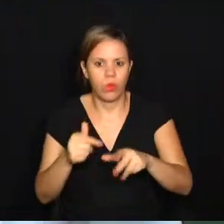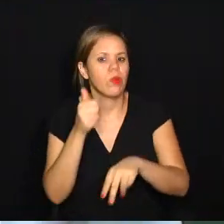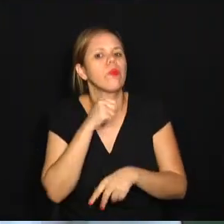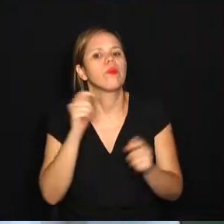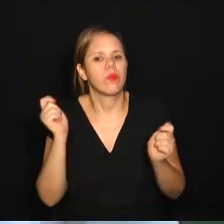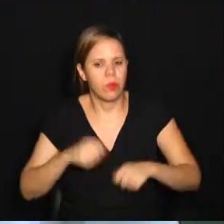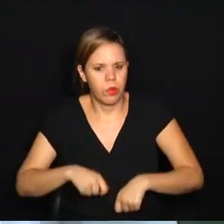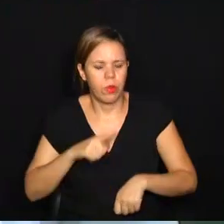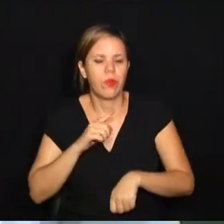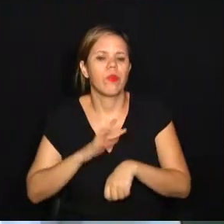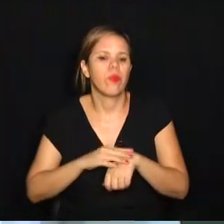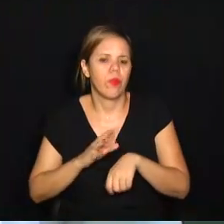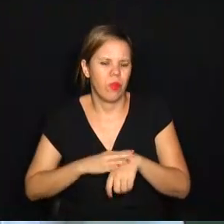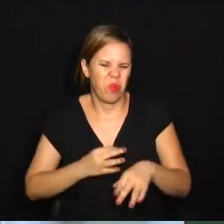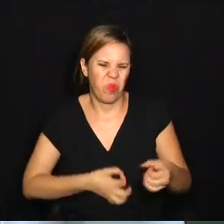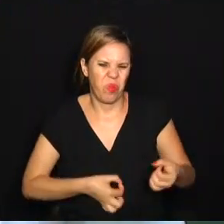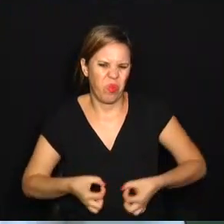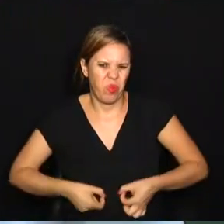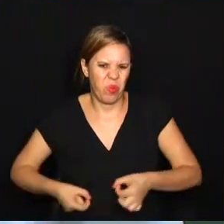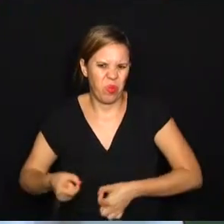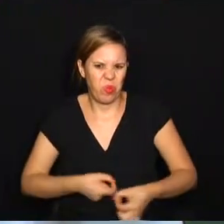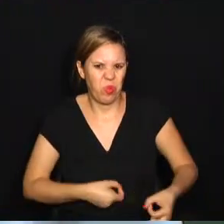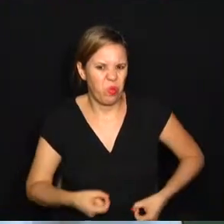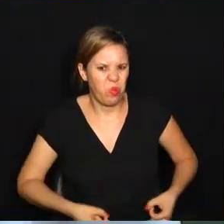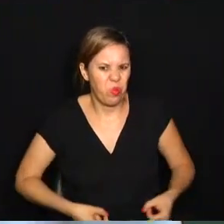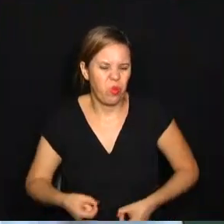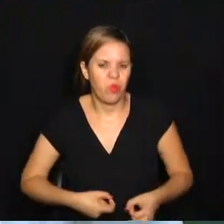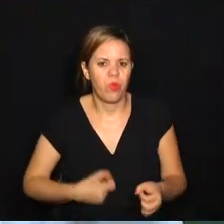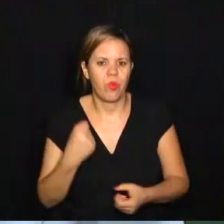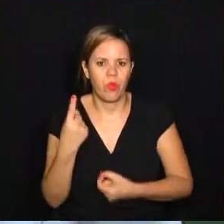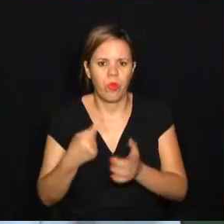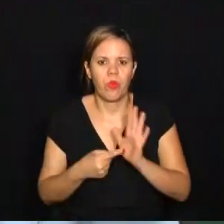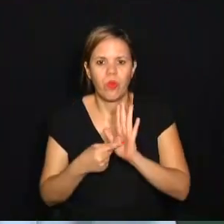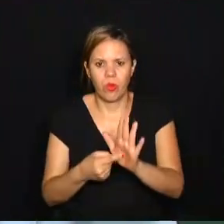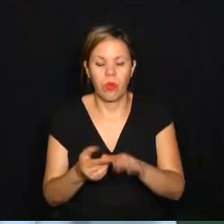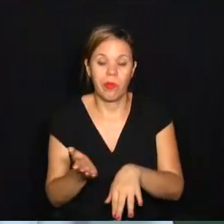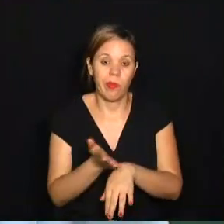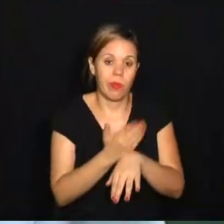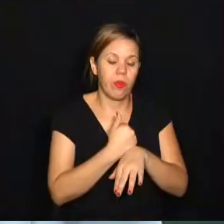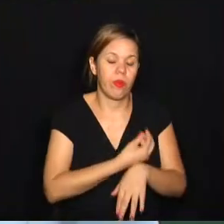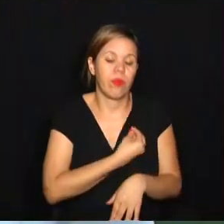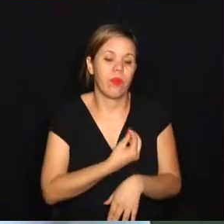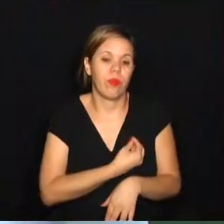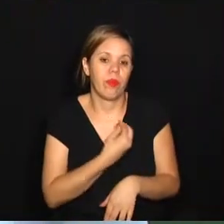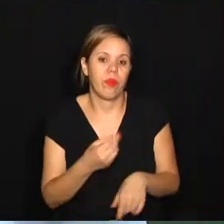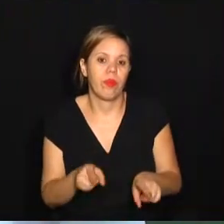ter endometriose, algumas começam a apresentar os sintomas numa fase bem precoce da vida,